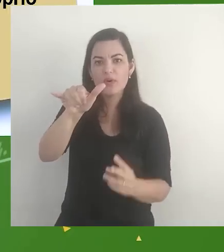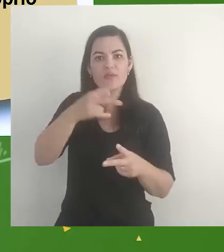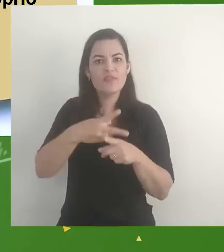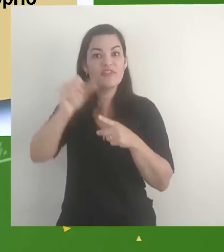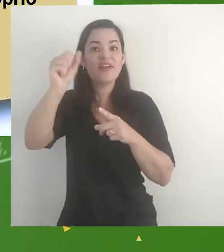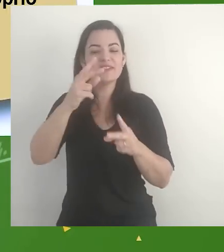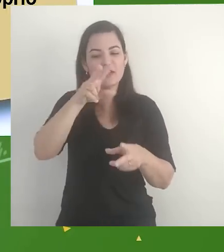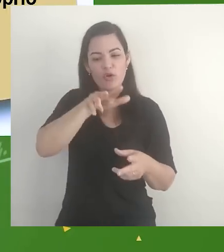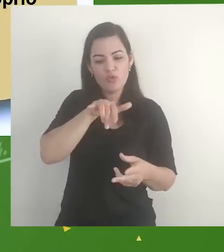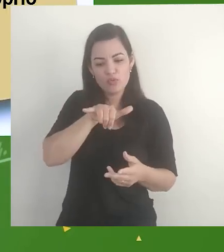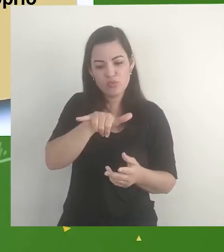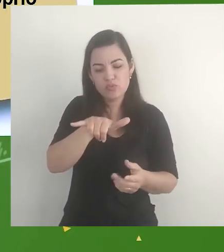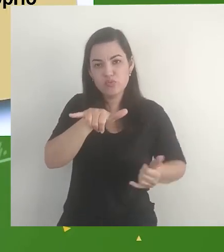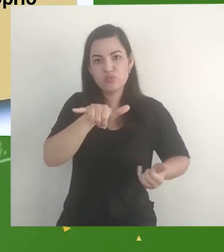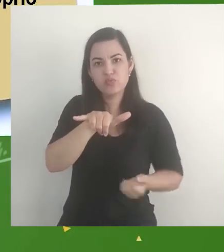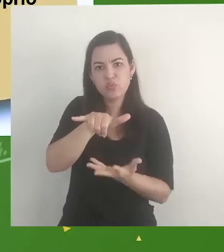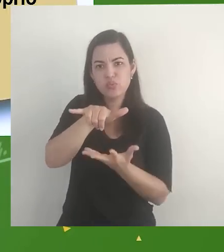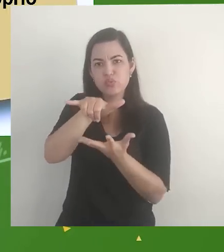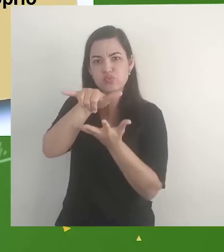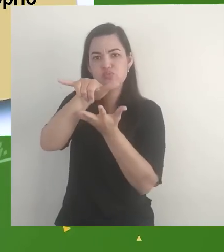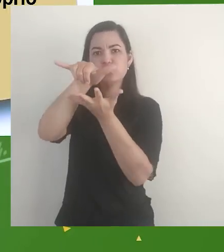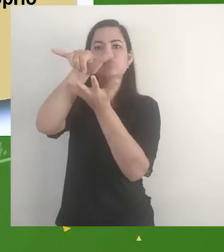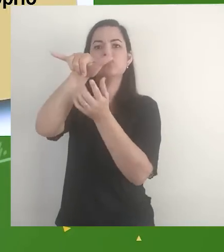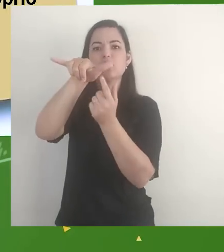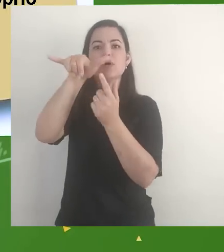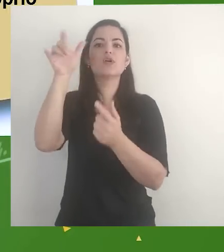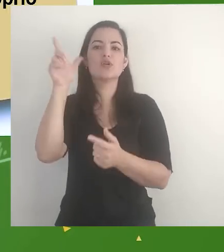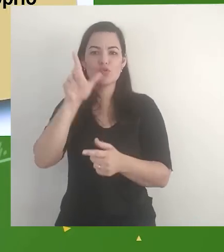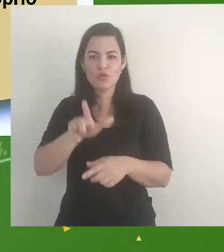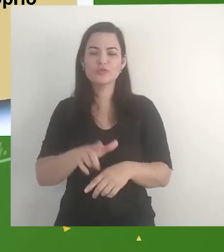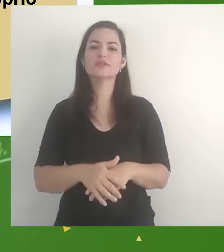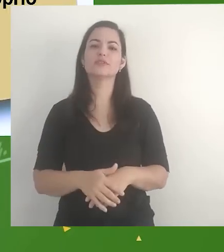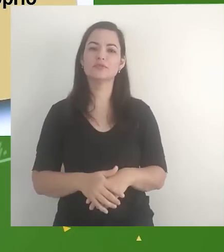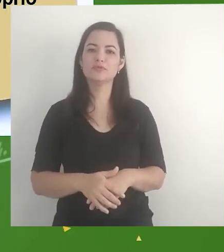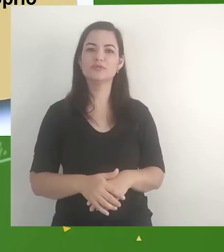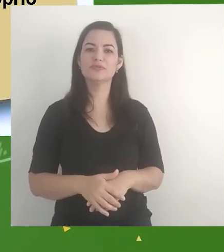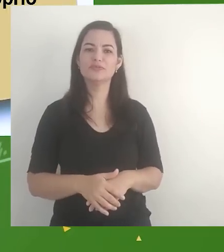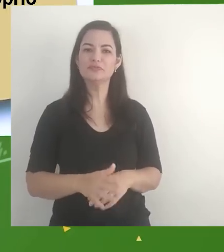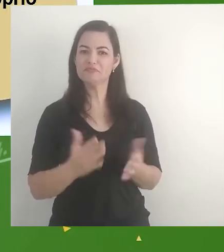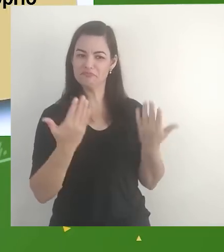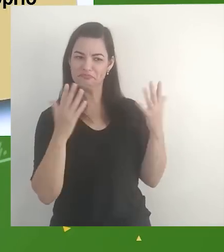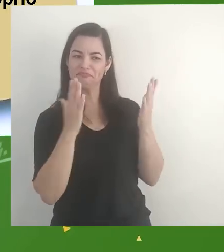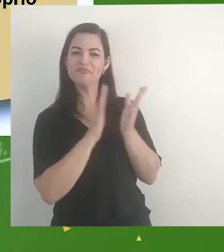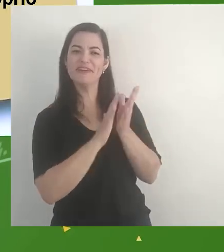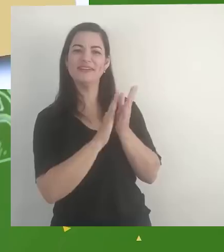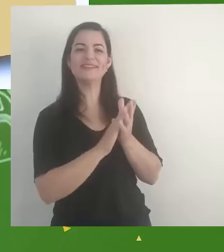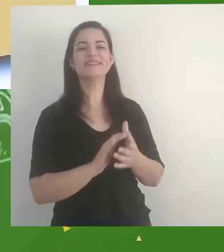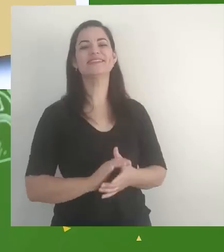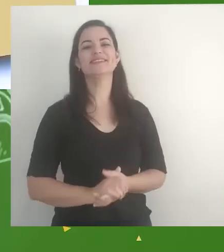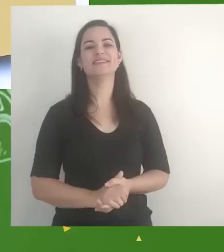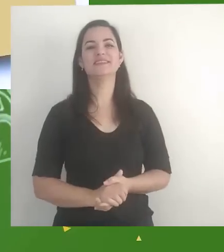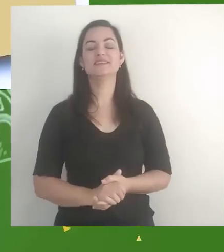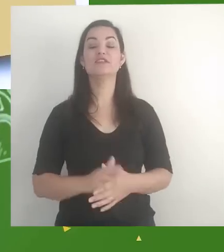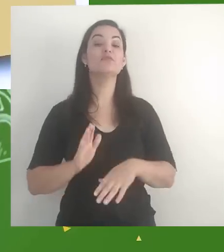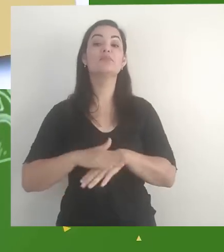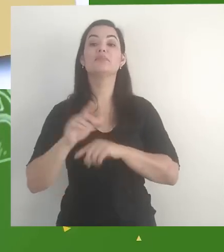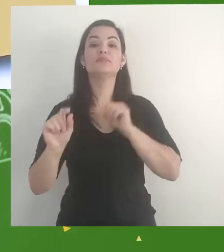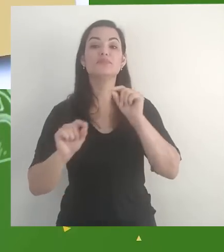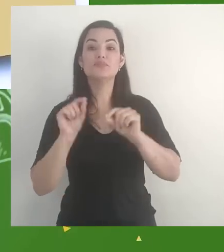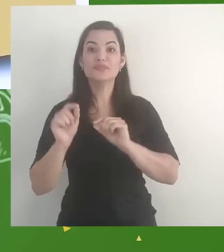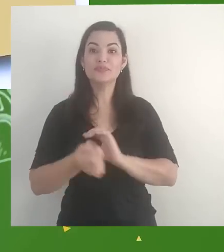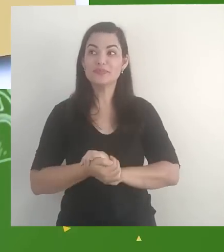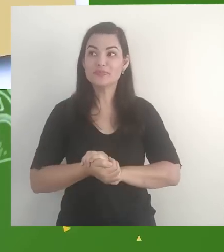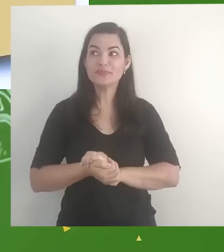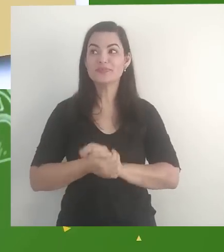avião e fazer com que ele decolasse por seus próprios meios. Parabéns! Que mais que nós temos